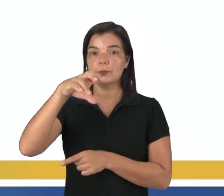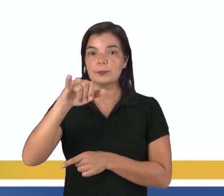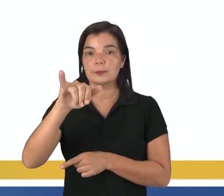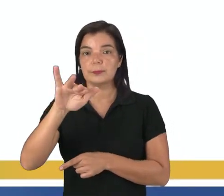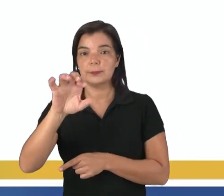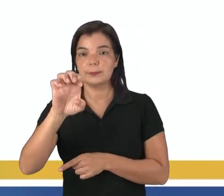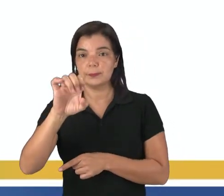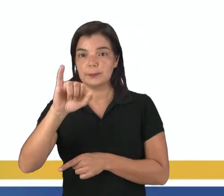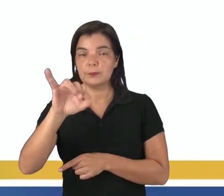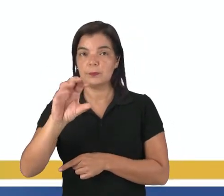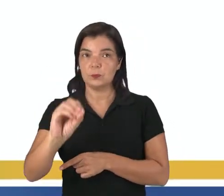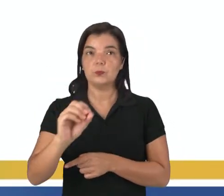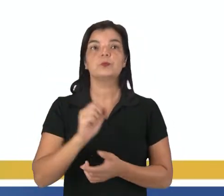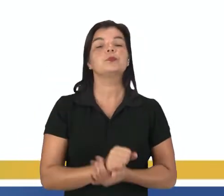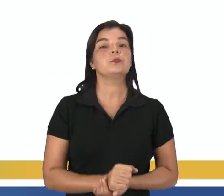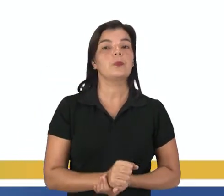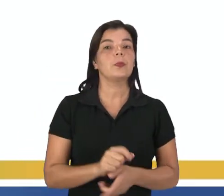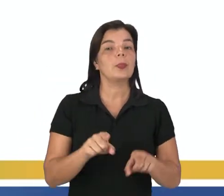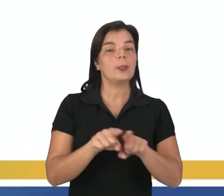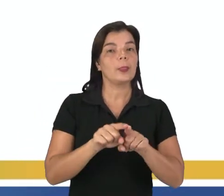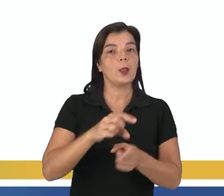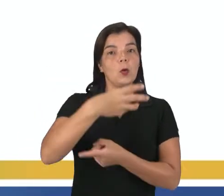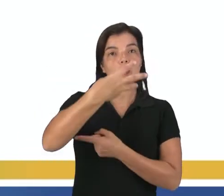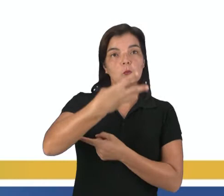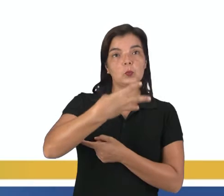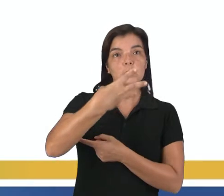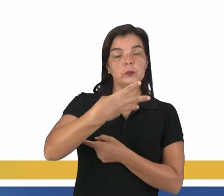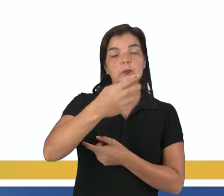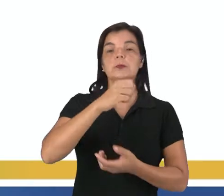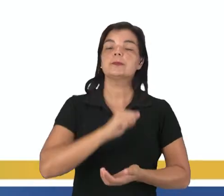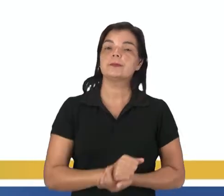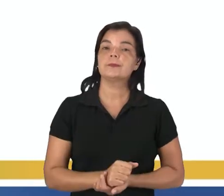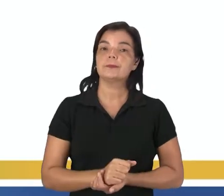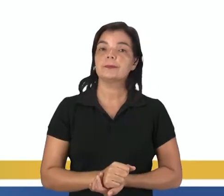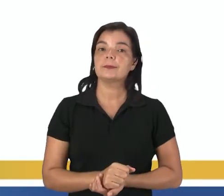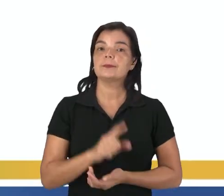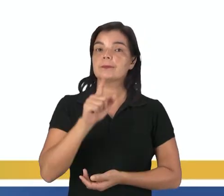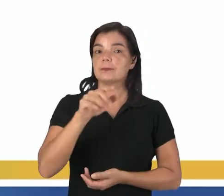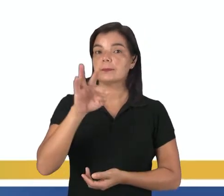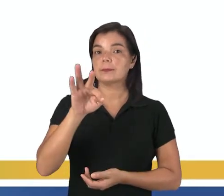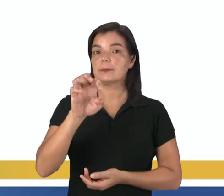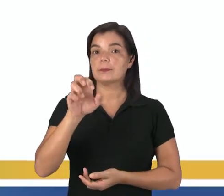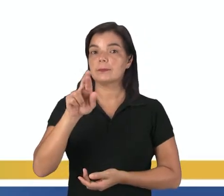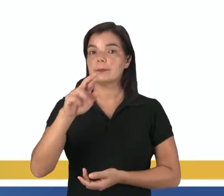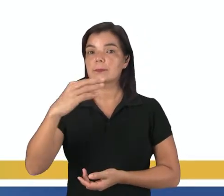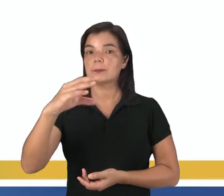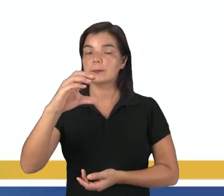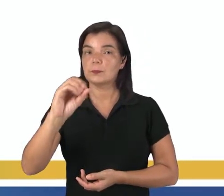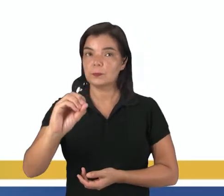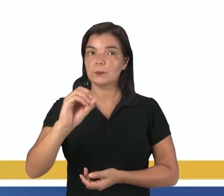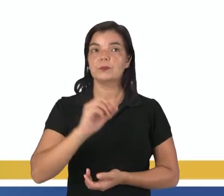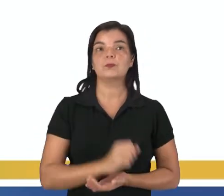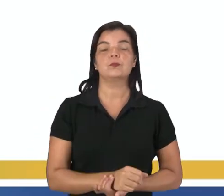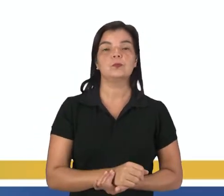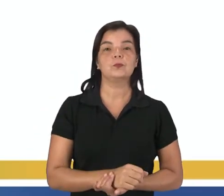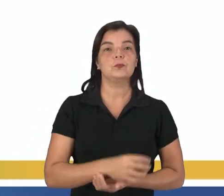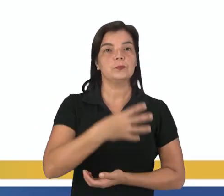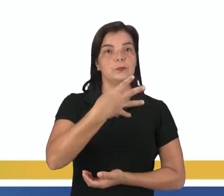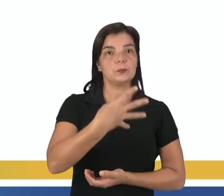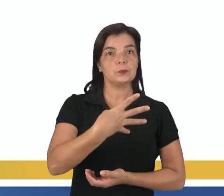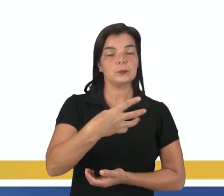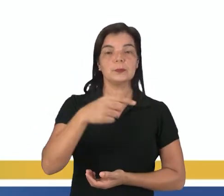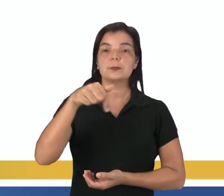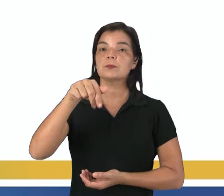vai ser meio, O nome desta parte. Quando o número de partes for 3, então lemos terço. Quando